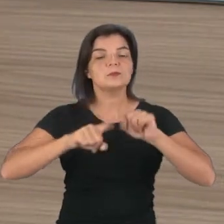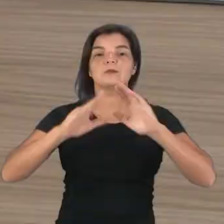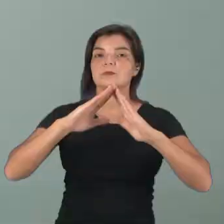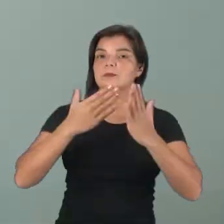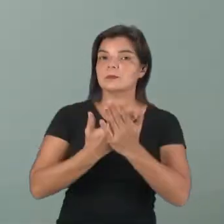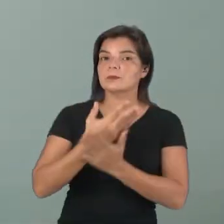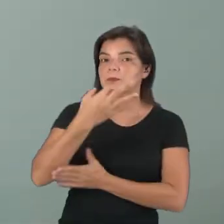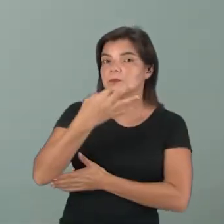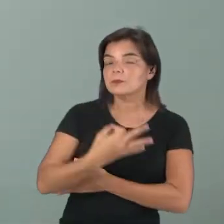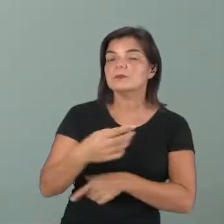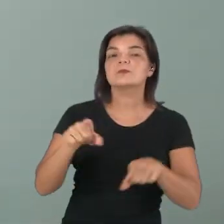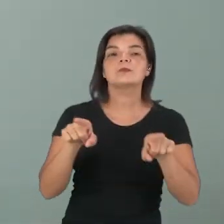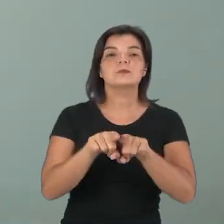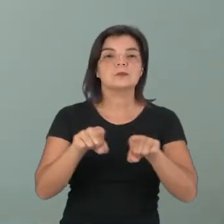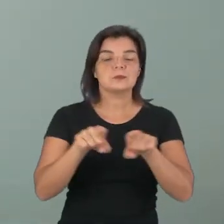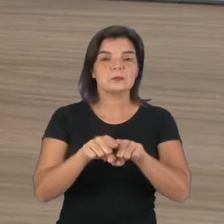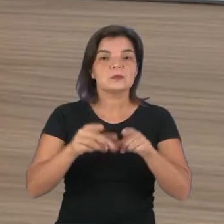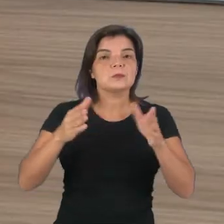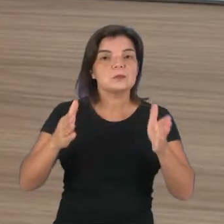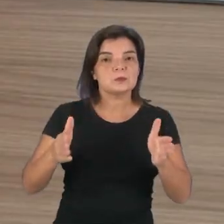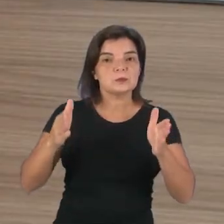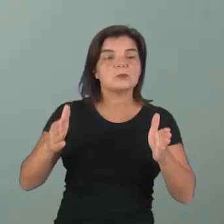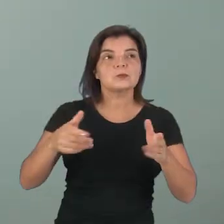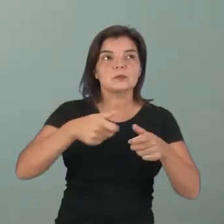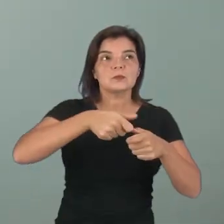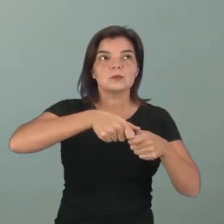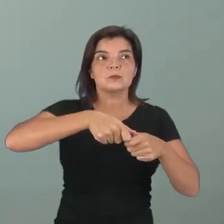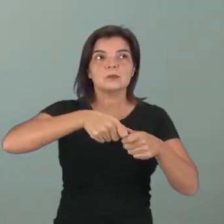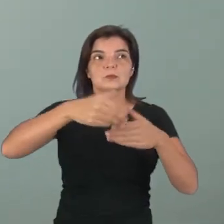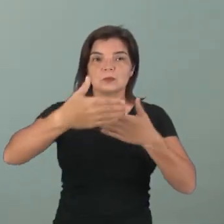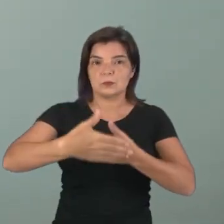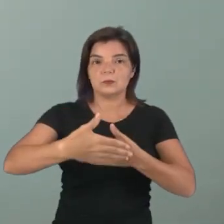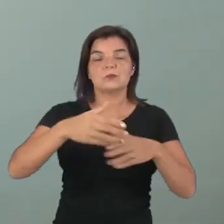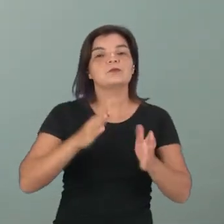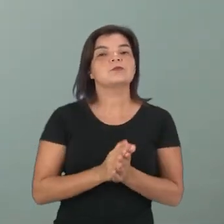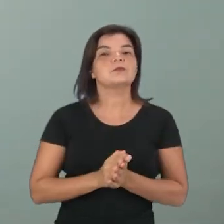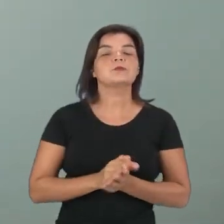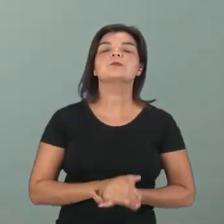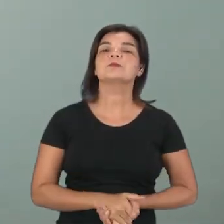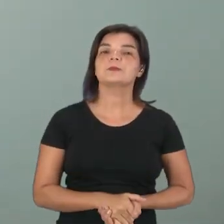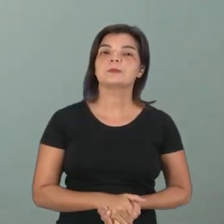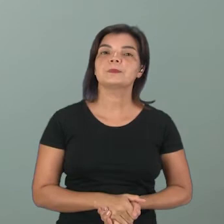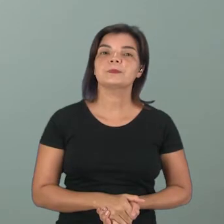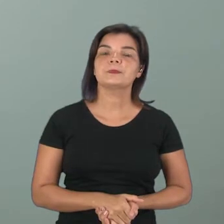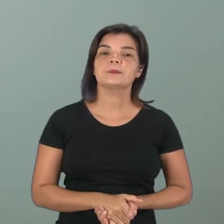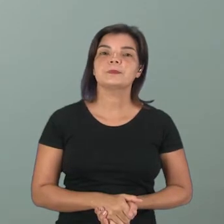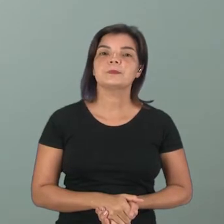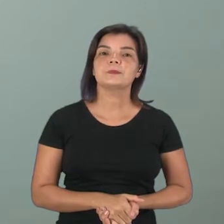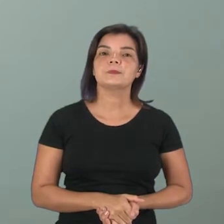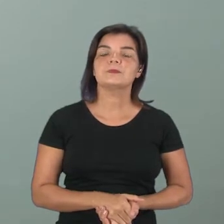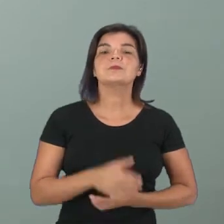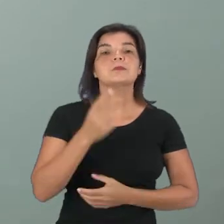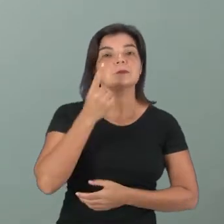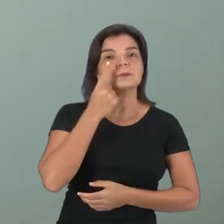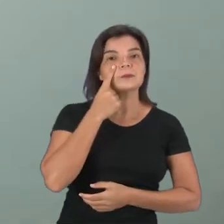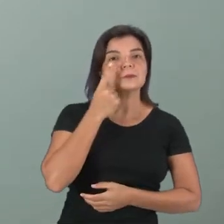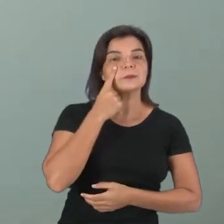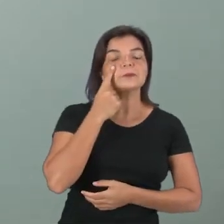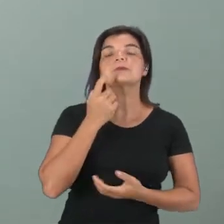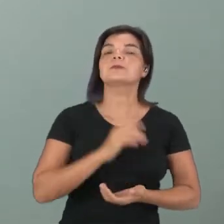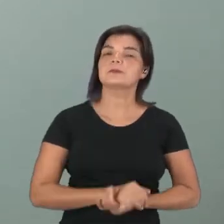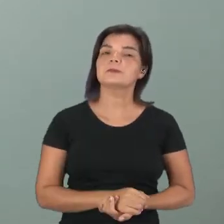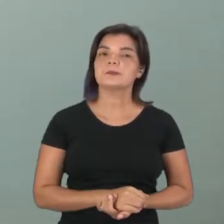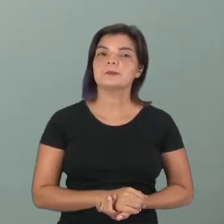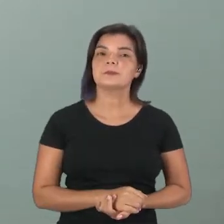escolares, certo? Tenho também a caixinha. A caixinha eu vou colocar aqui para este lado, certo? Vamos